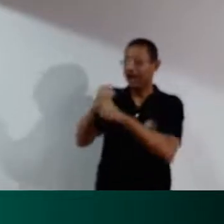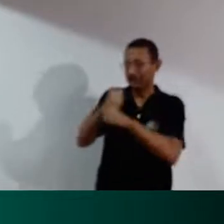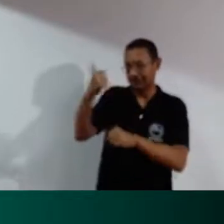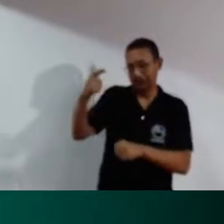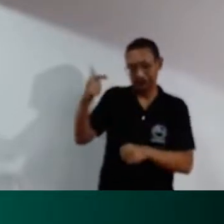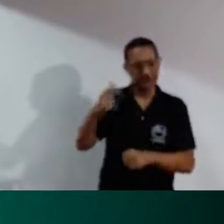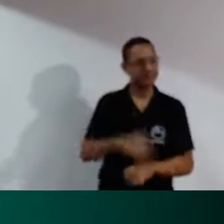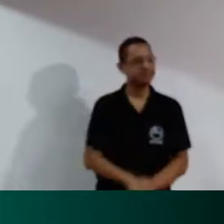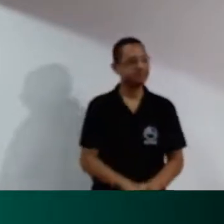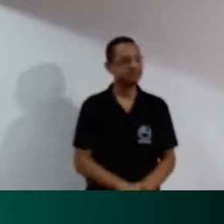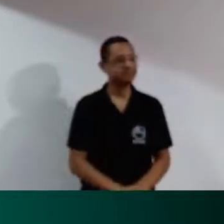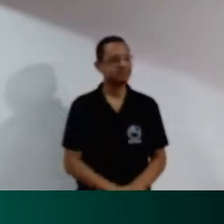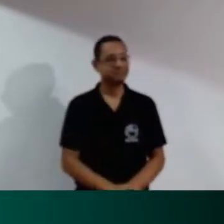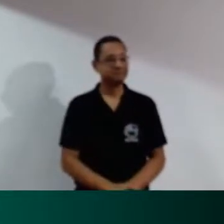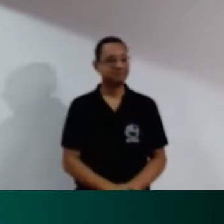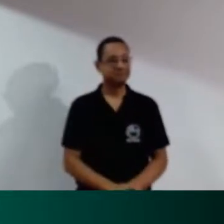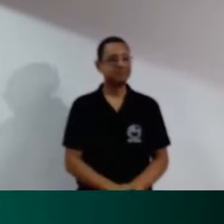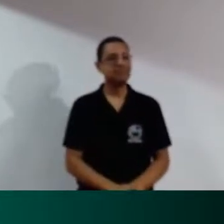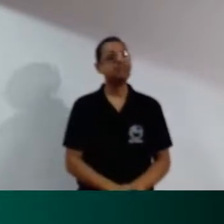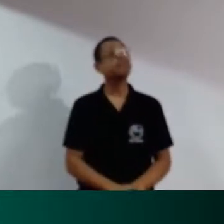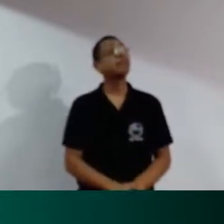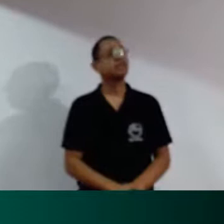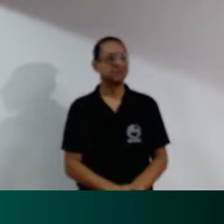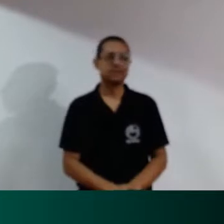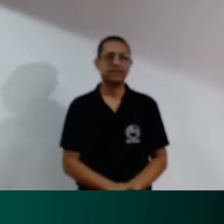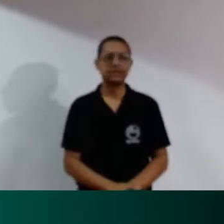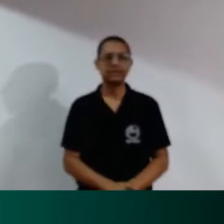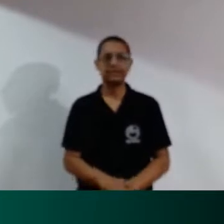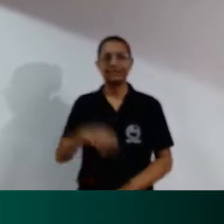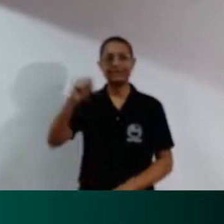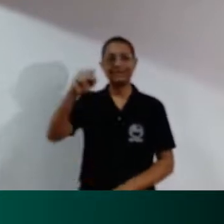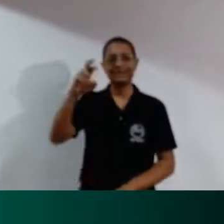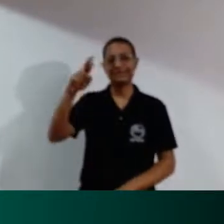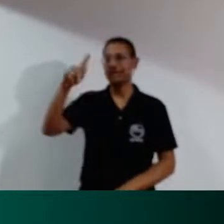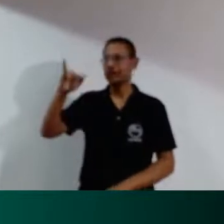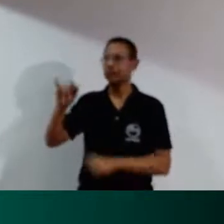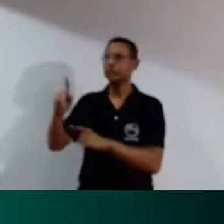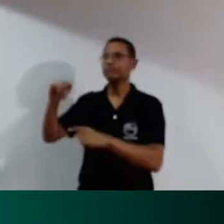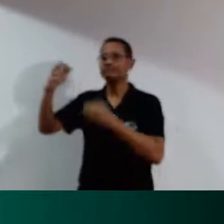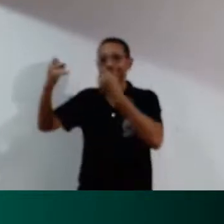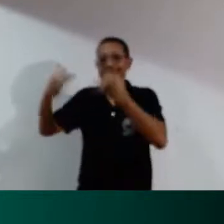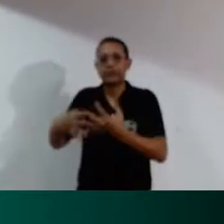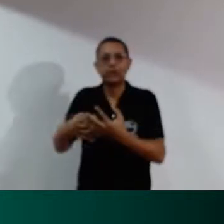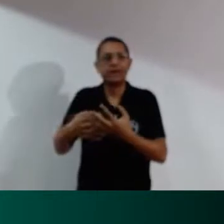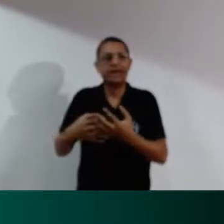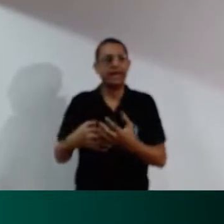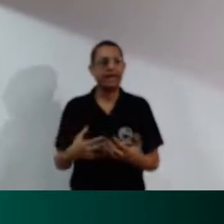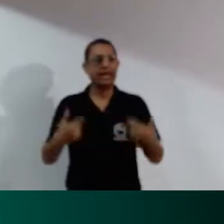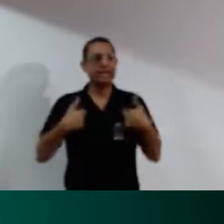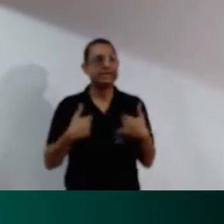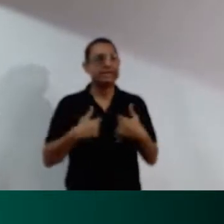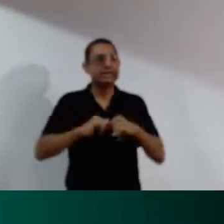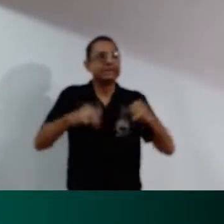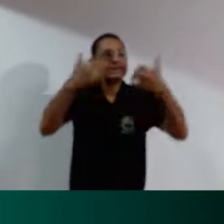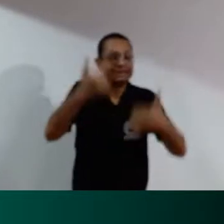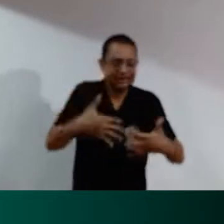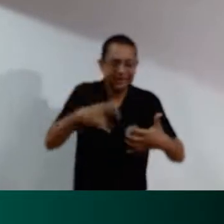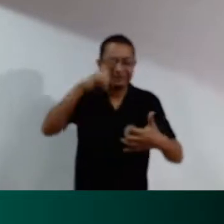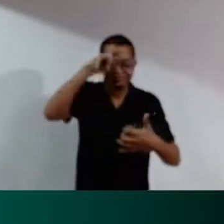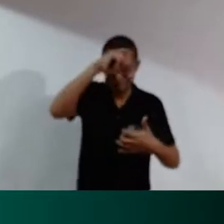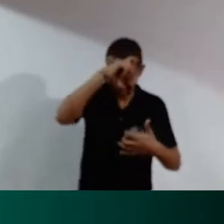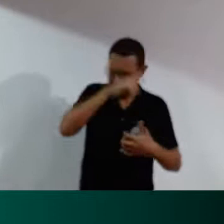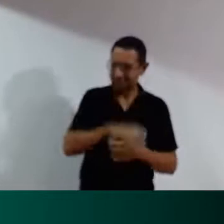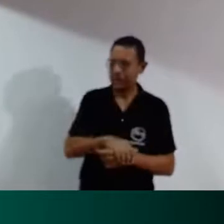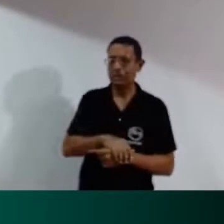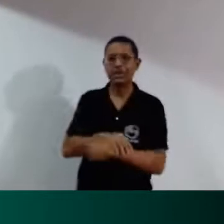a gente difícil falar depois que Sérgio fala né mas assim é a fala do